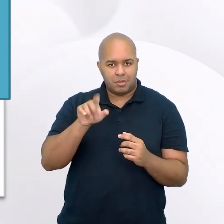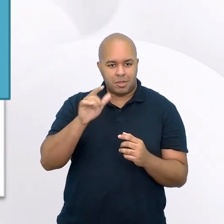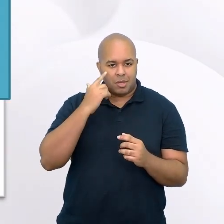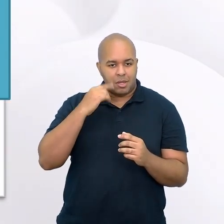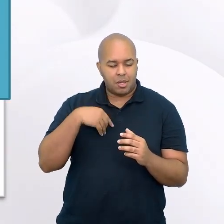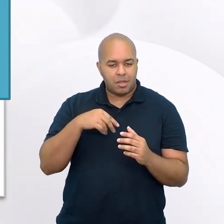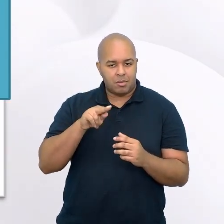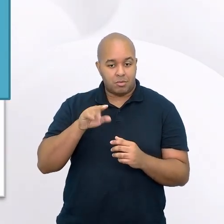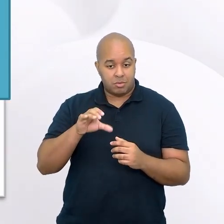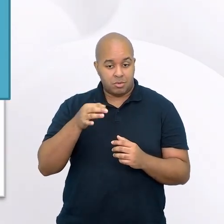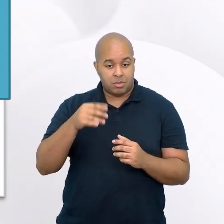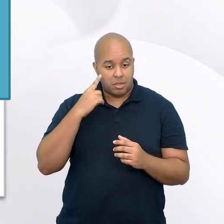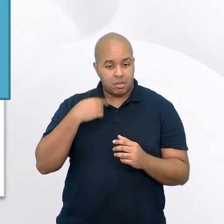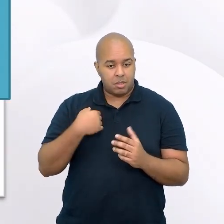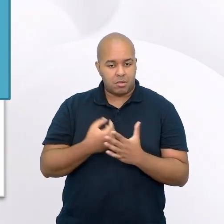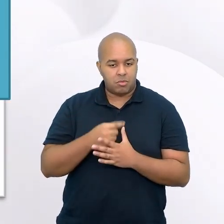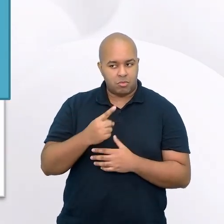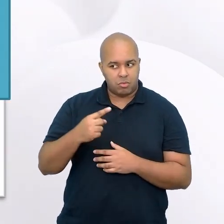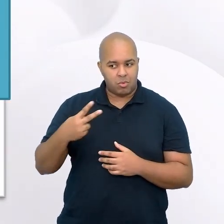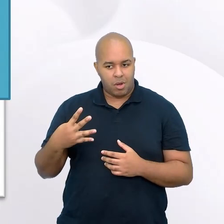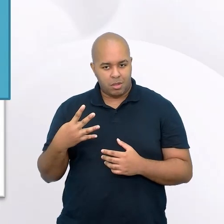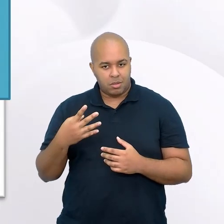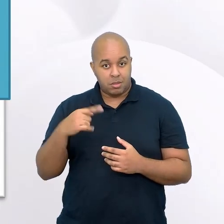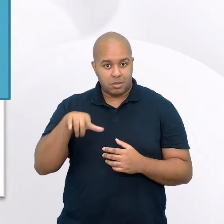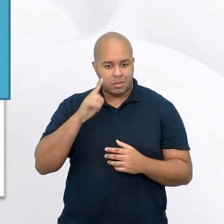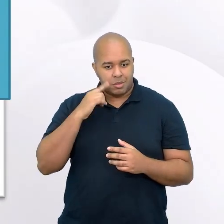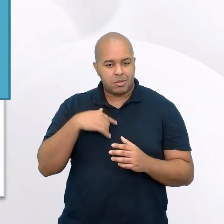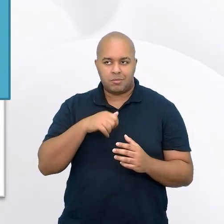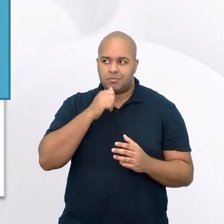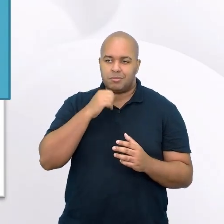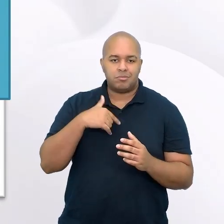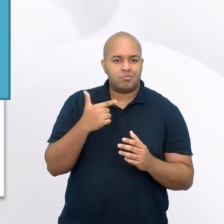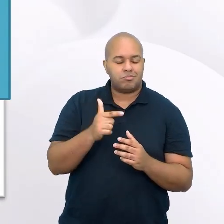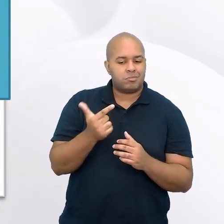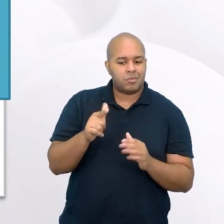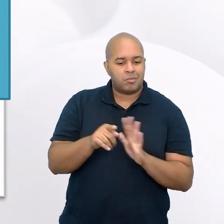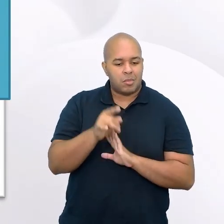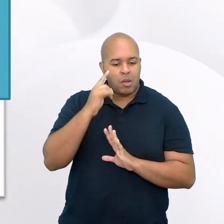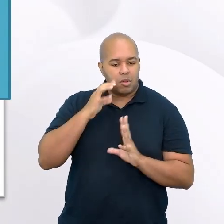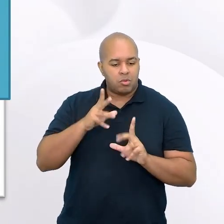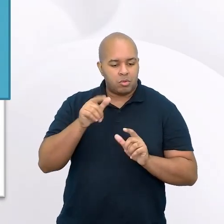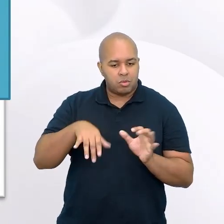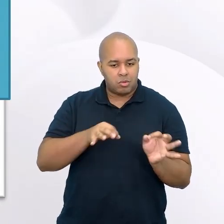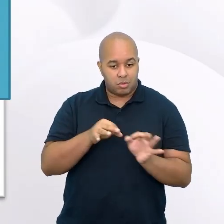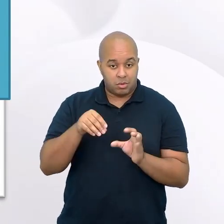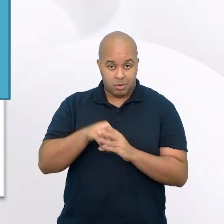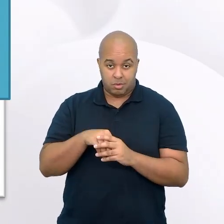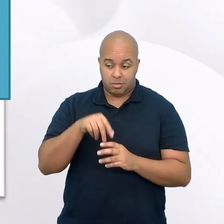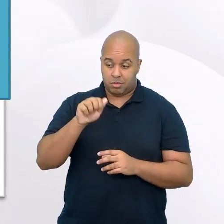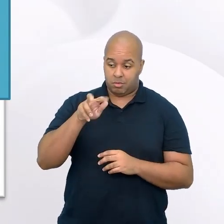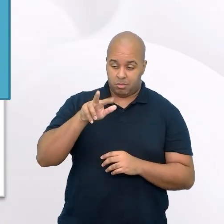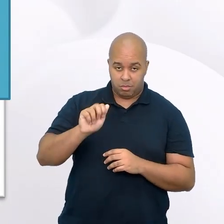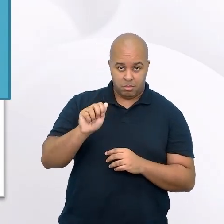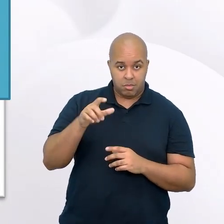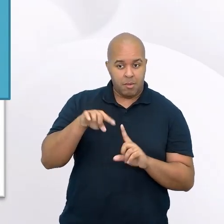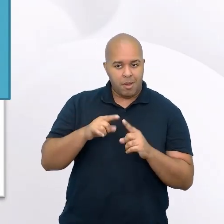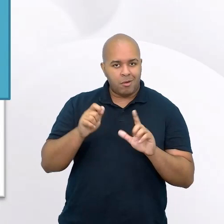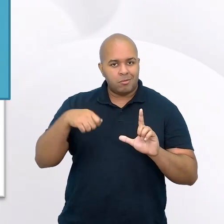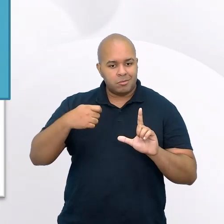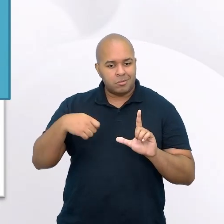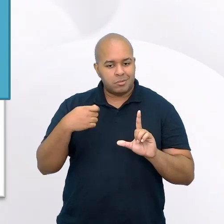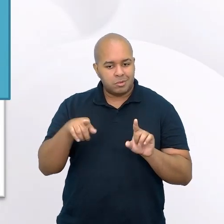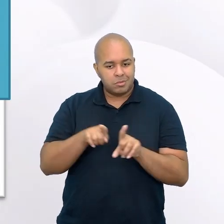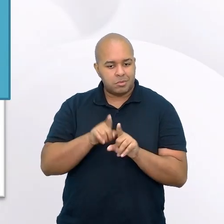na unidade curricular de número 4 a gente ainda não tem é tudo isso organizado dentro do lava mas os vídeos né